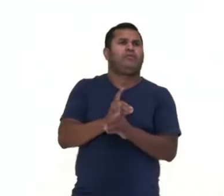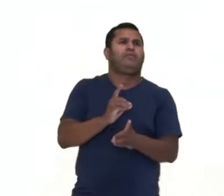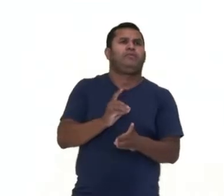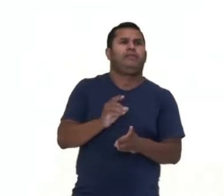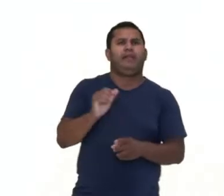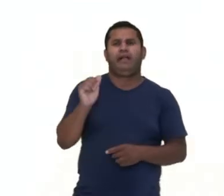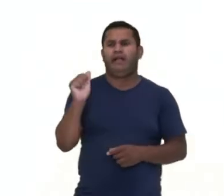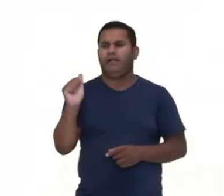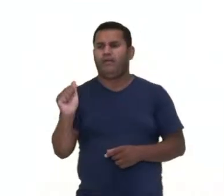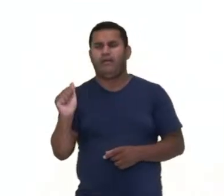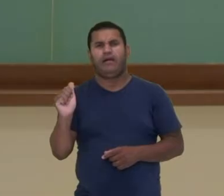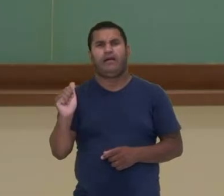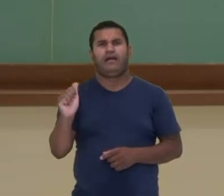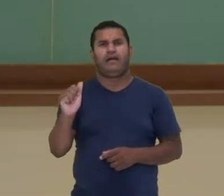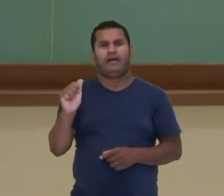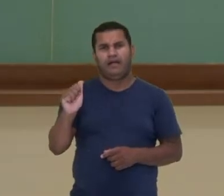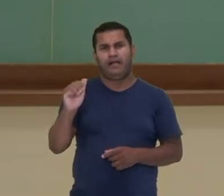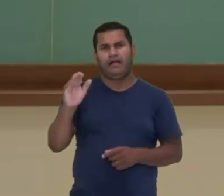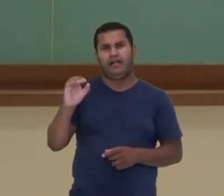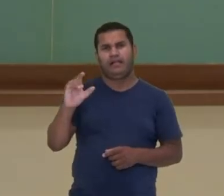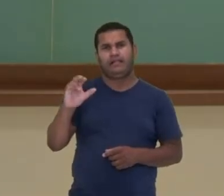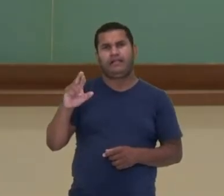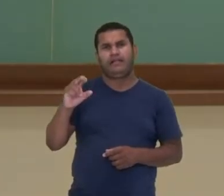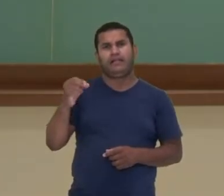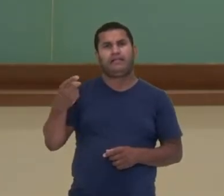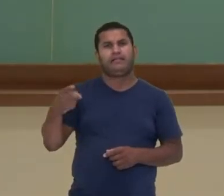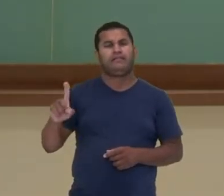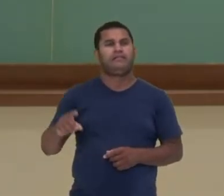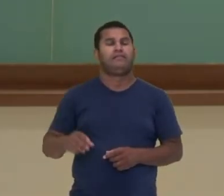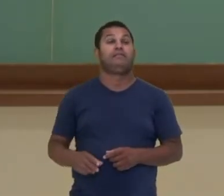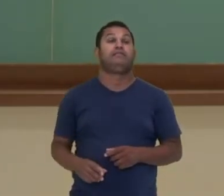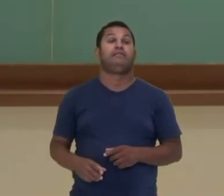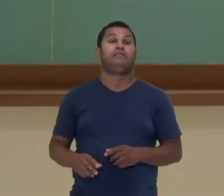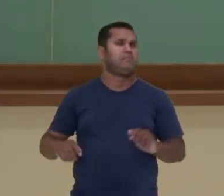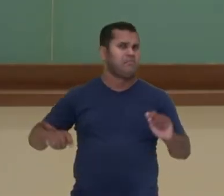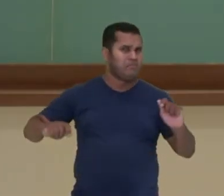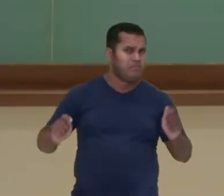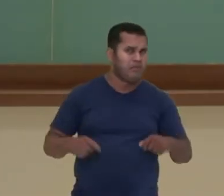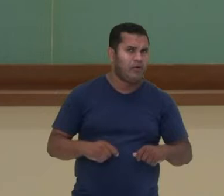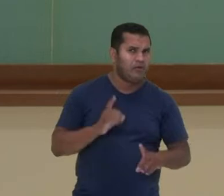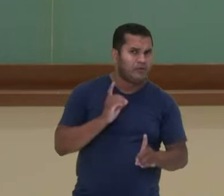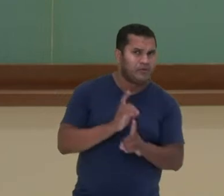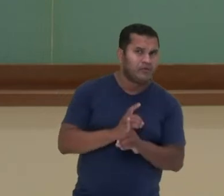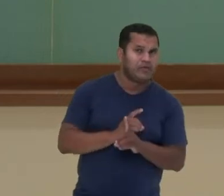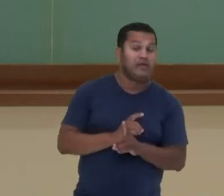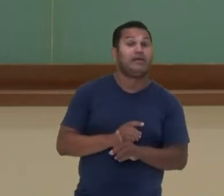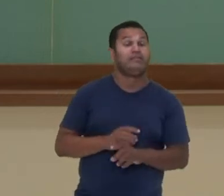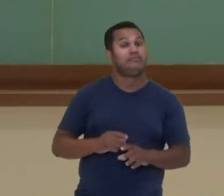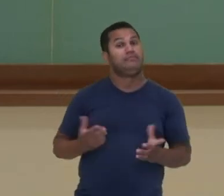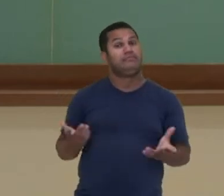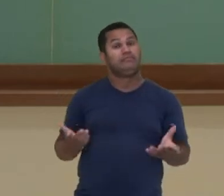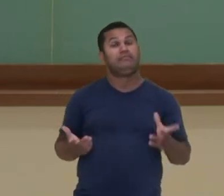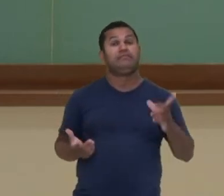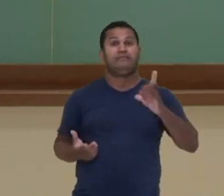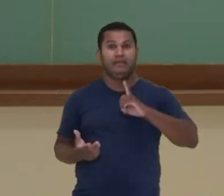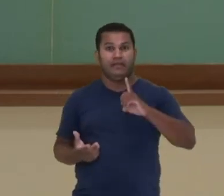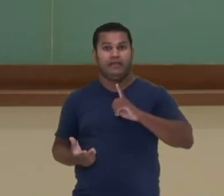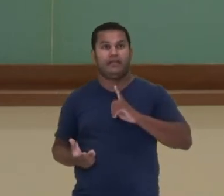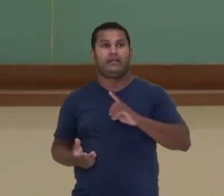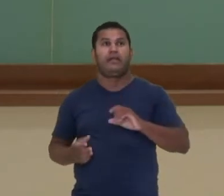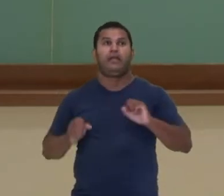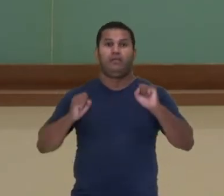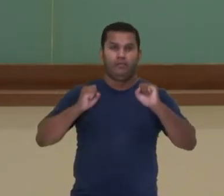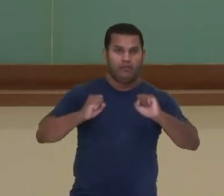É possível, né? Eu tenho duas equações, tenho duas grandezas, é um sistema determinado.